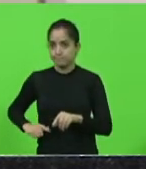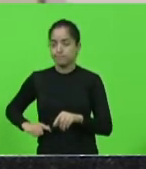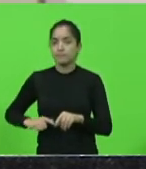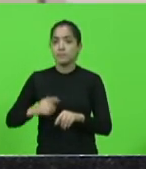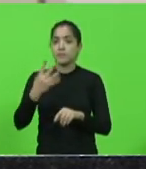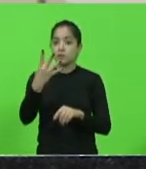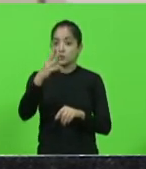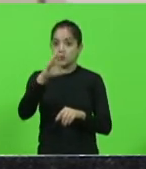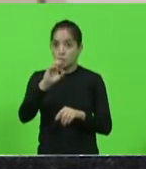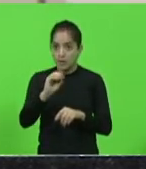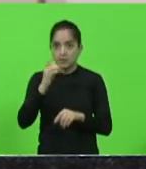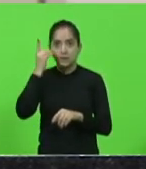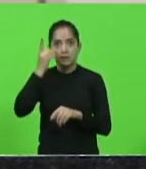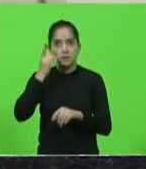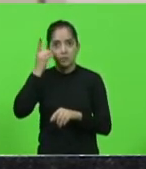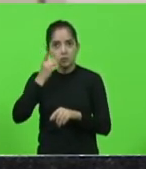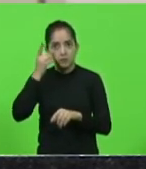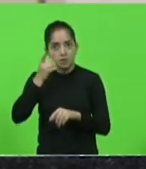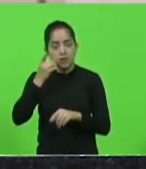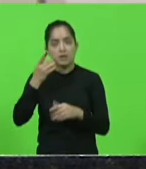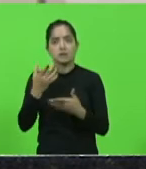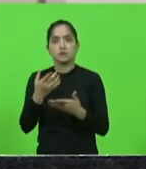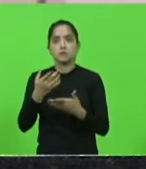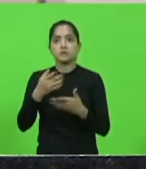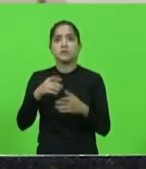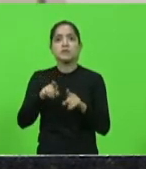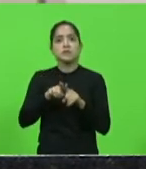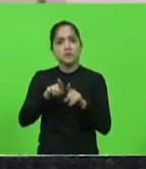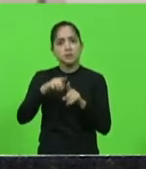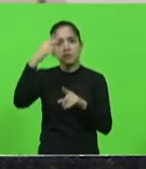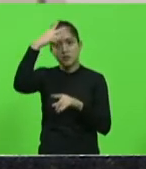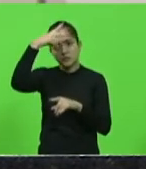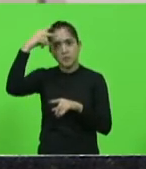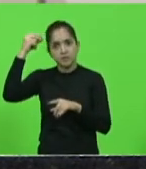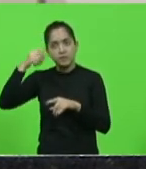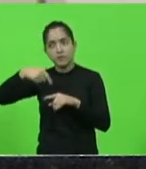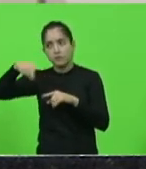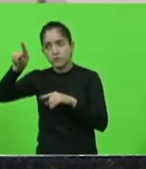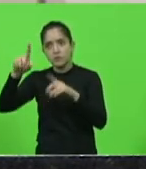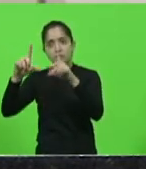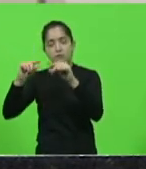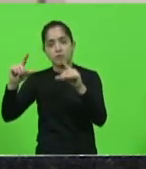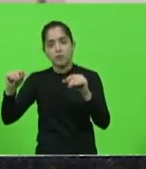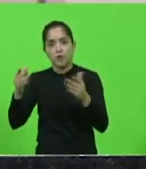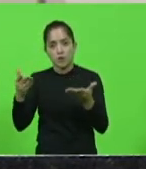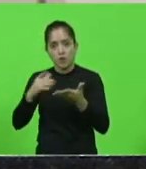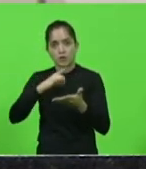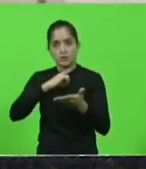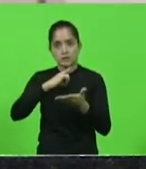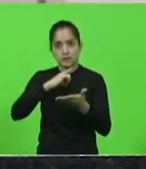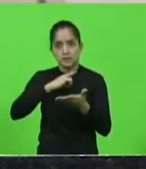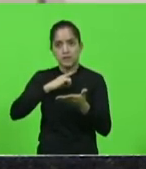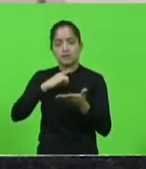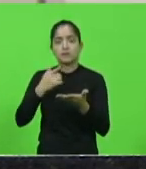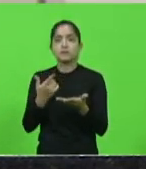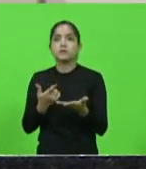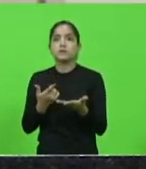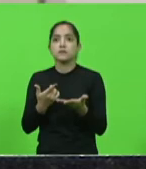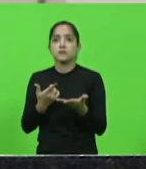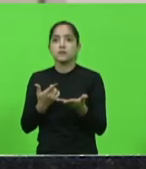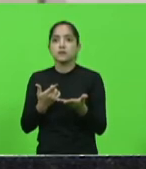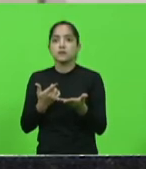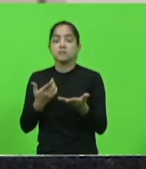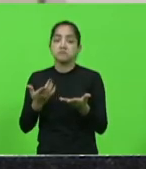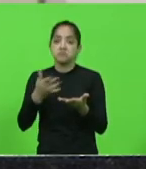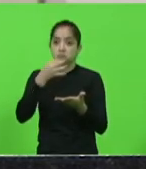40 parlamentares, não tem a caminhada dos prefeitos em Brasília, não tem a caminhada dos vereadores agora, que vão para lá? Então, eu